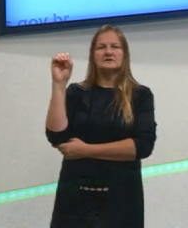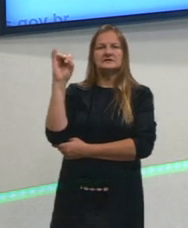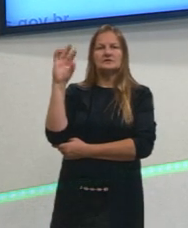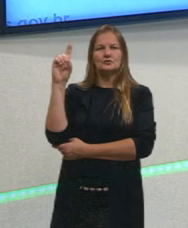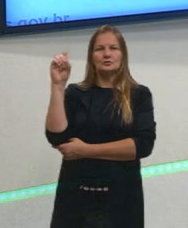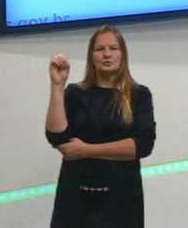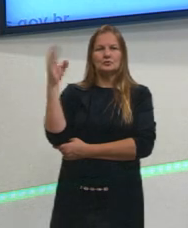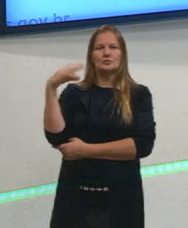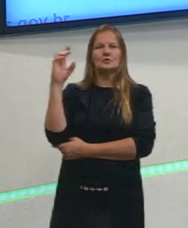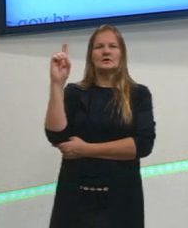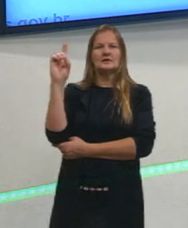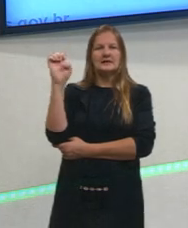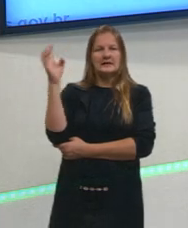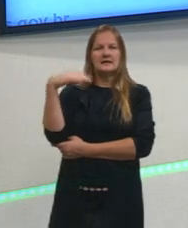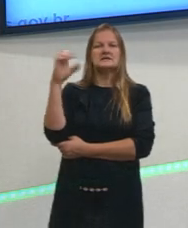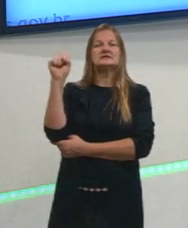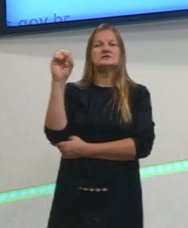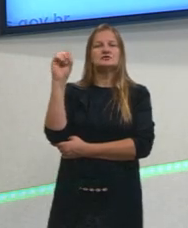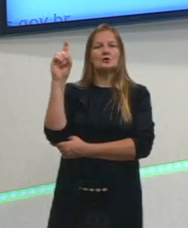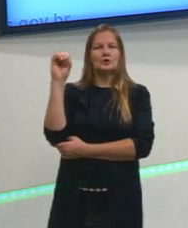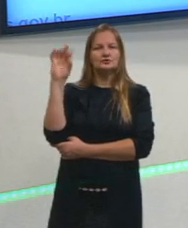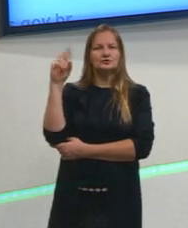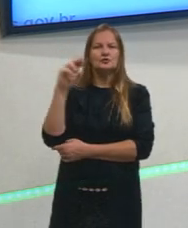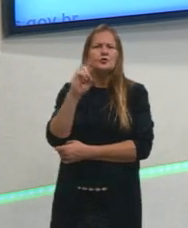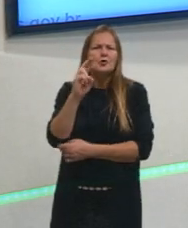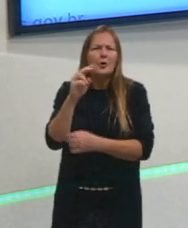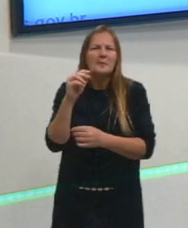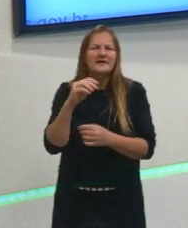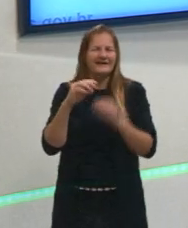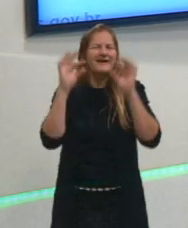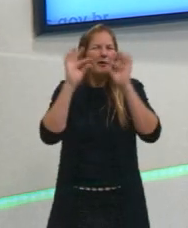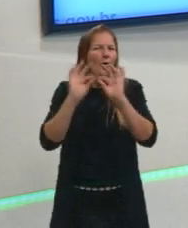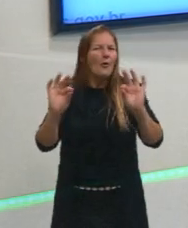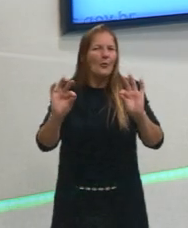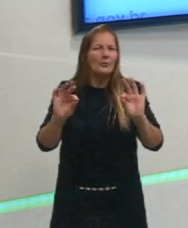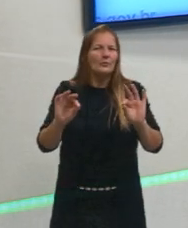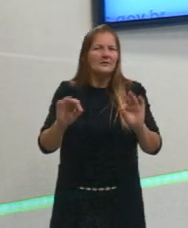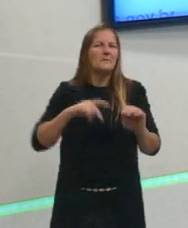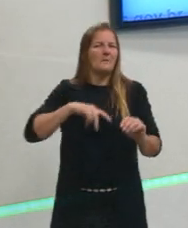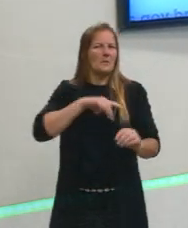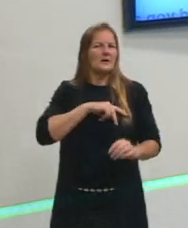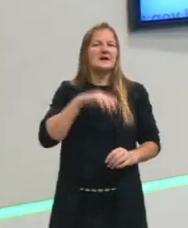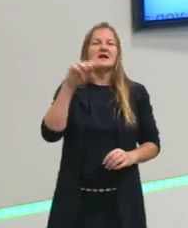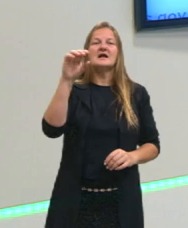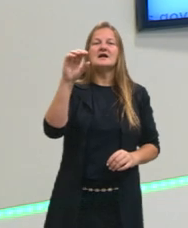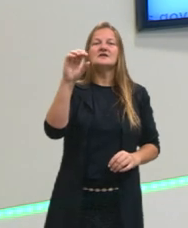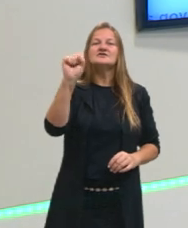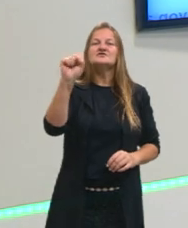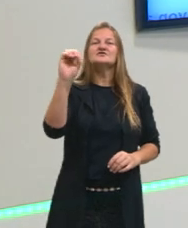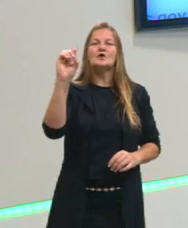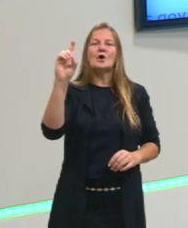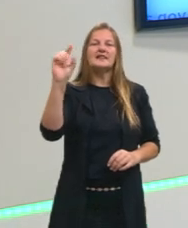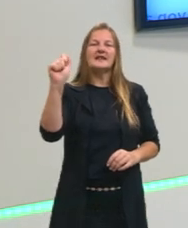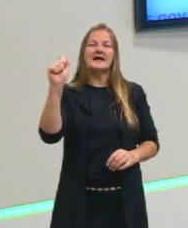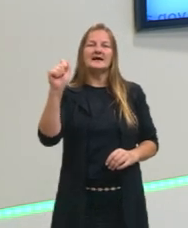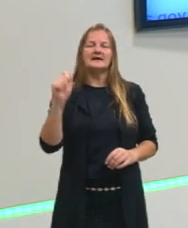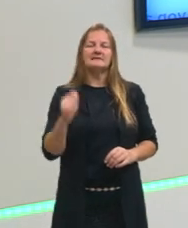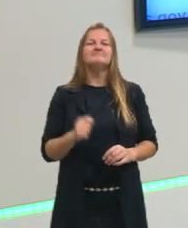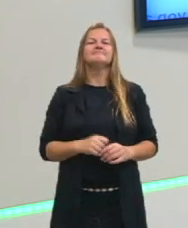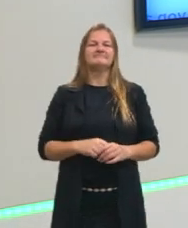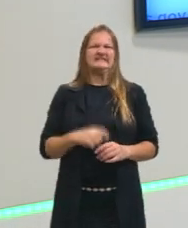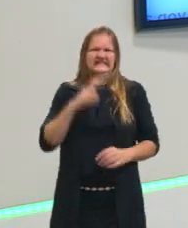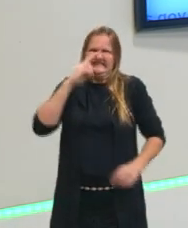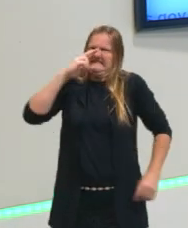cáustica né porque a gente tem nosso dia a dia às vezes nem sabe mas a soda cáustica é a base uma das bases mais fortes